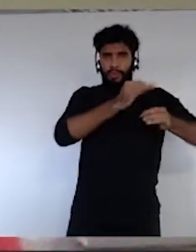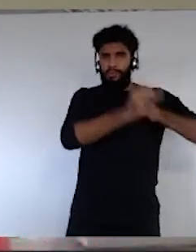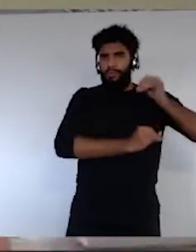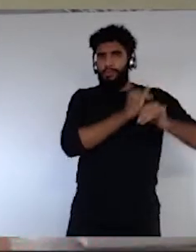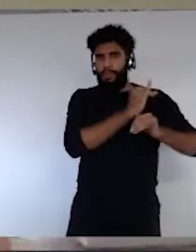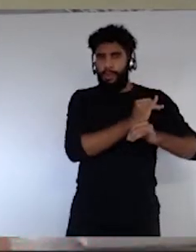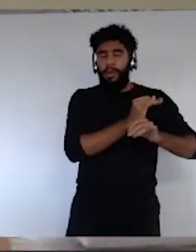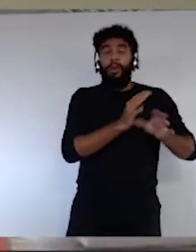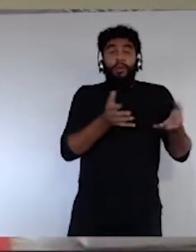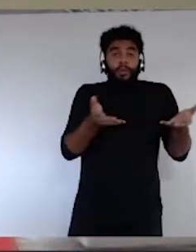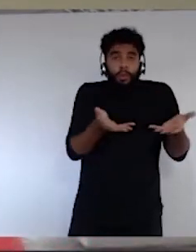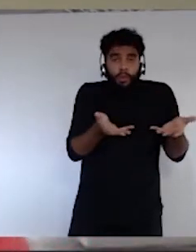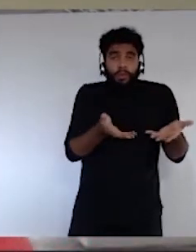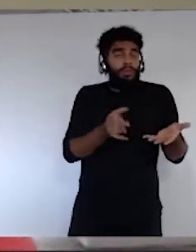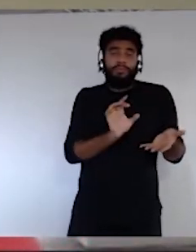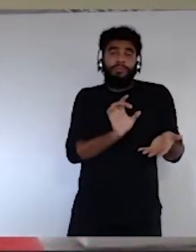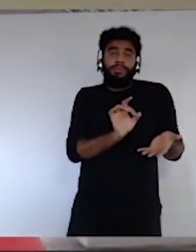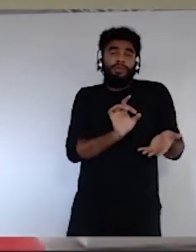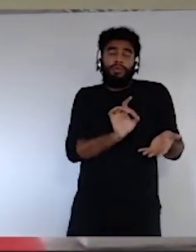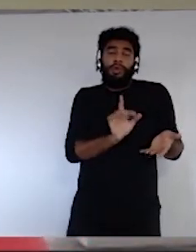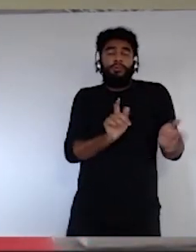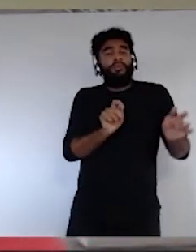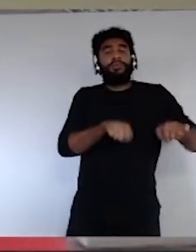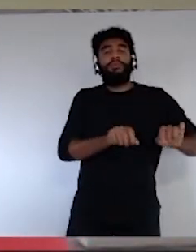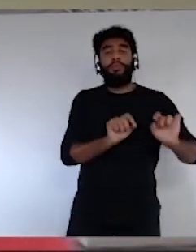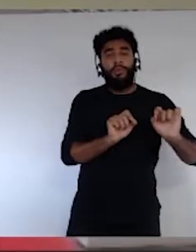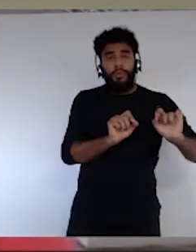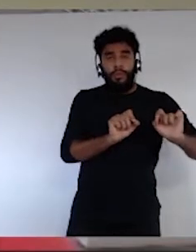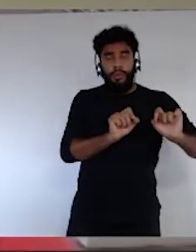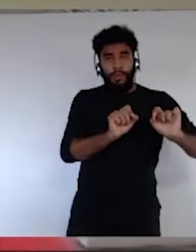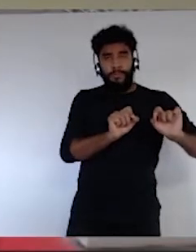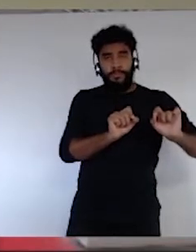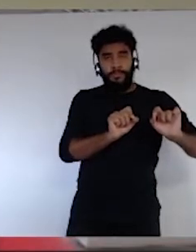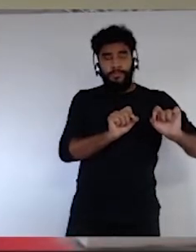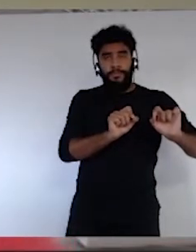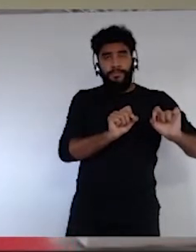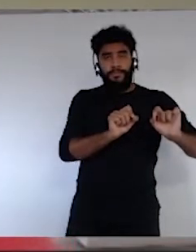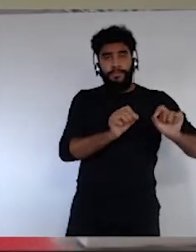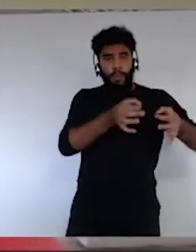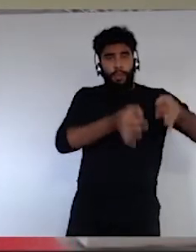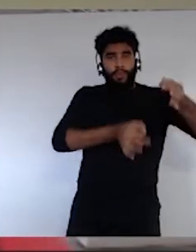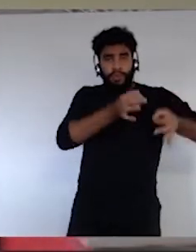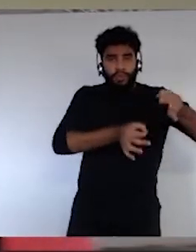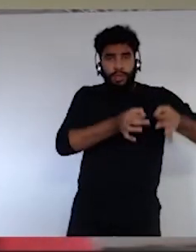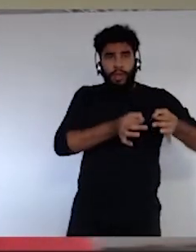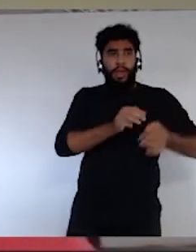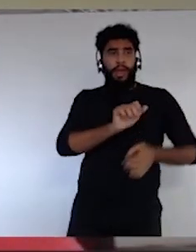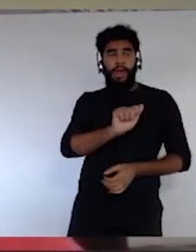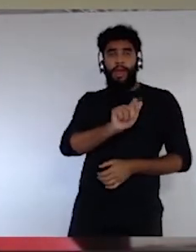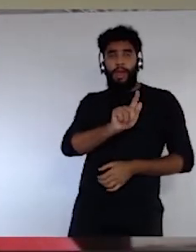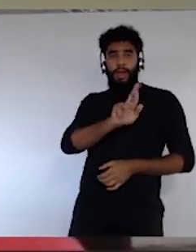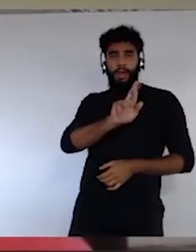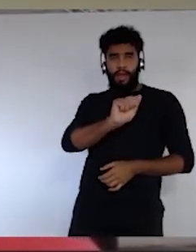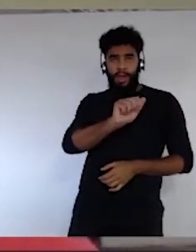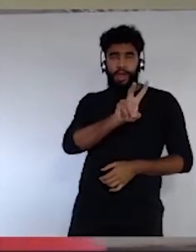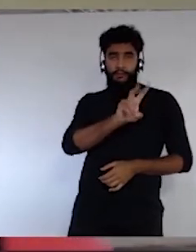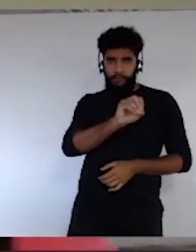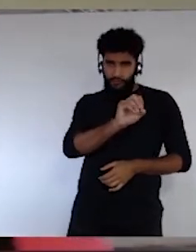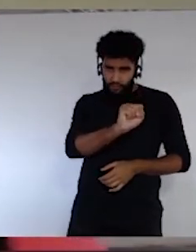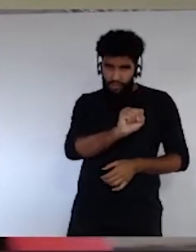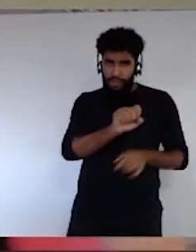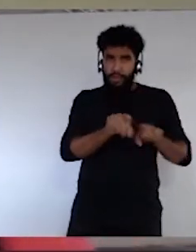hoje apenas é possível julgar agravos e embargos.